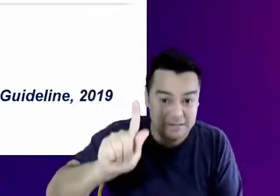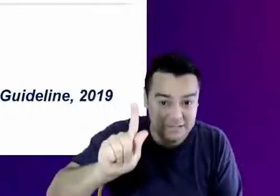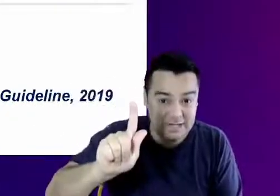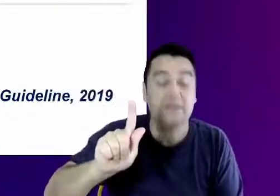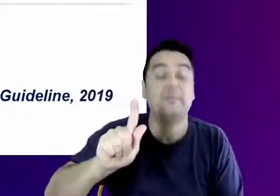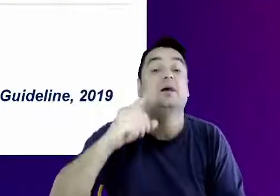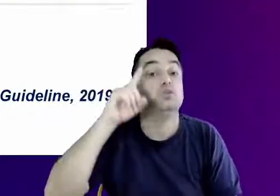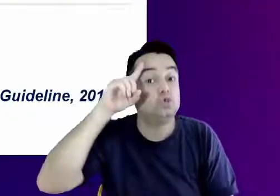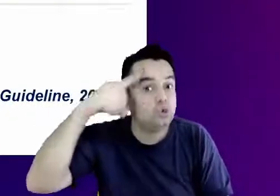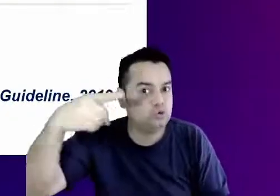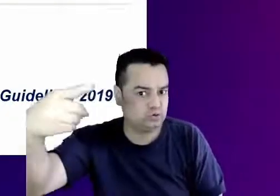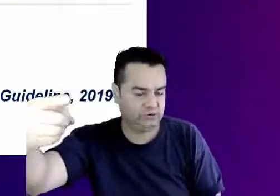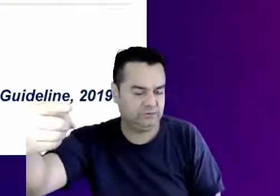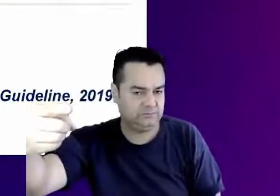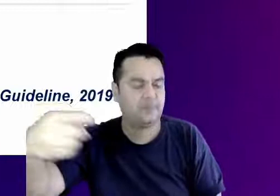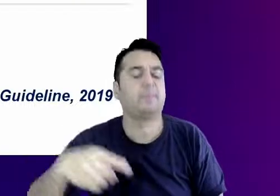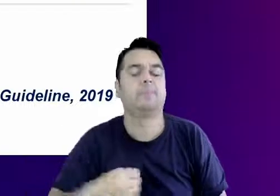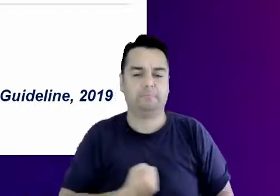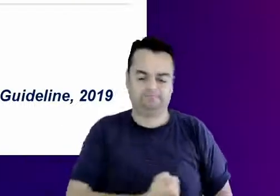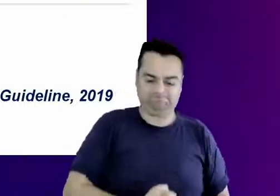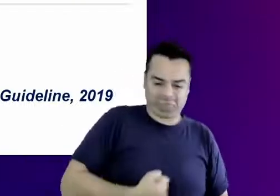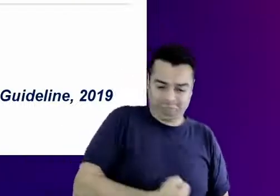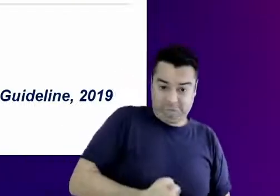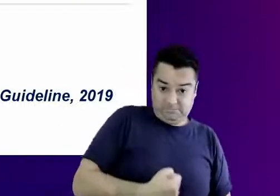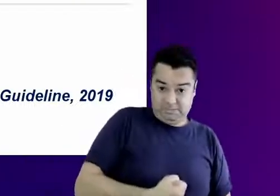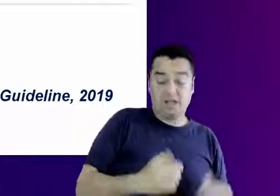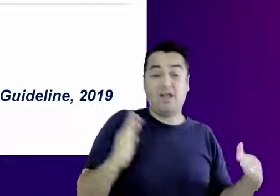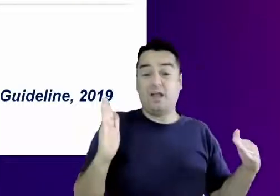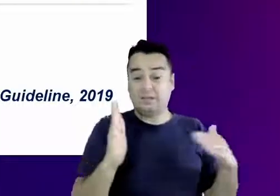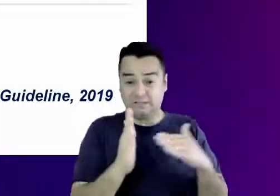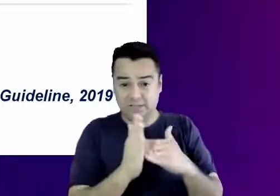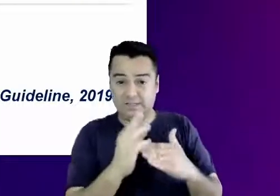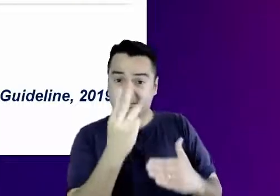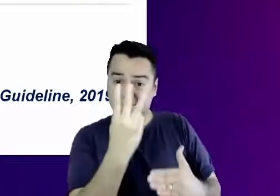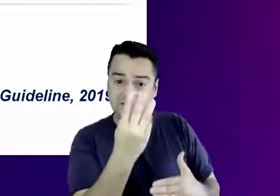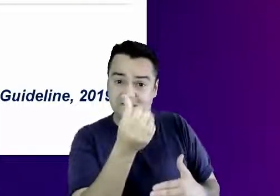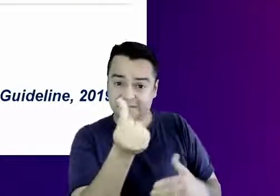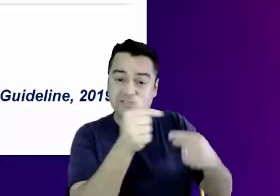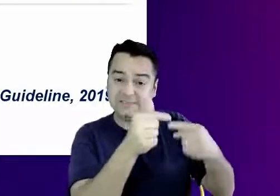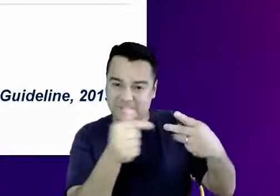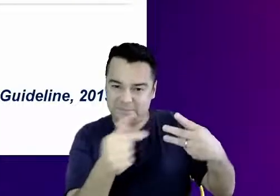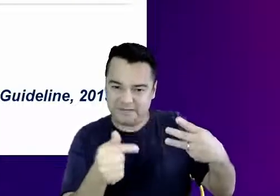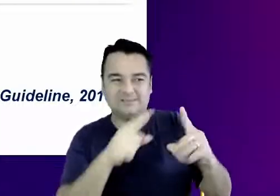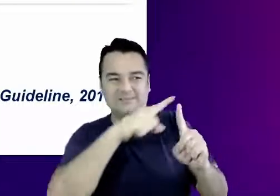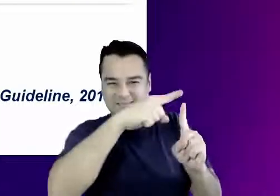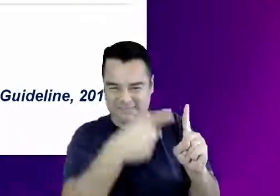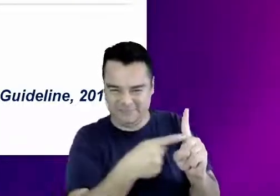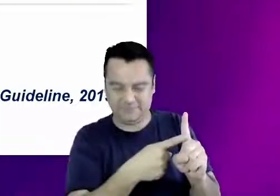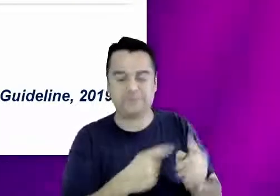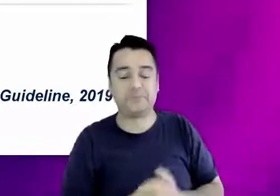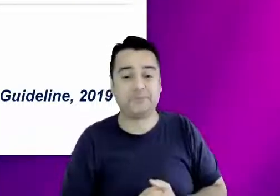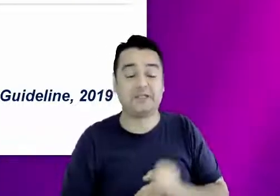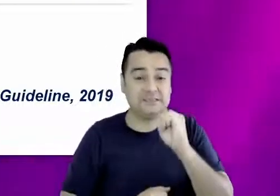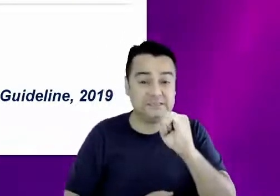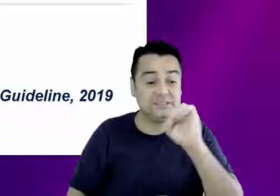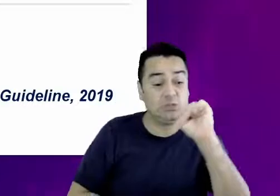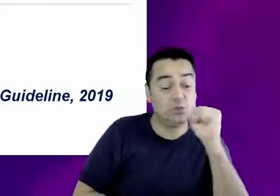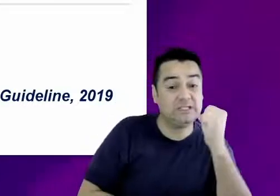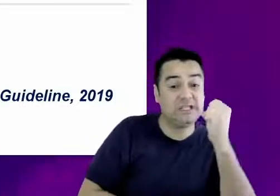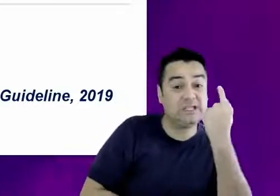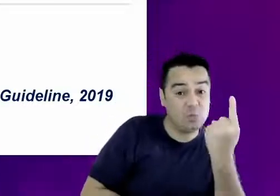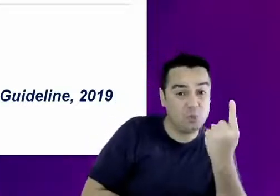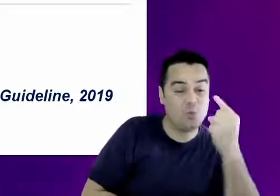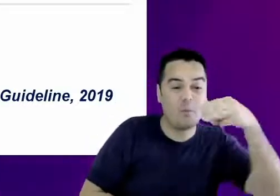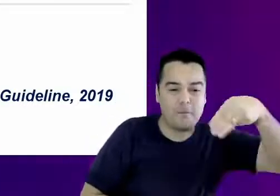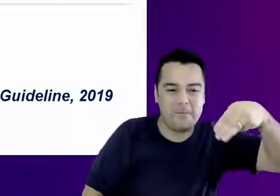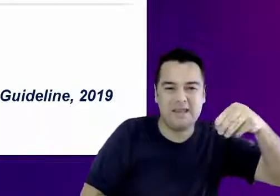ultrassom, até 36 semanas de gestação. Se eu tenho a apresentação de 81 miligramas, eu vou dar 2 comprimidos